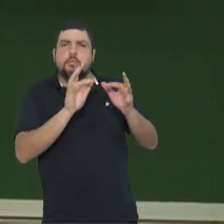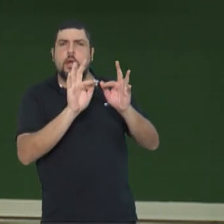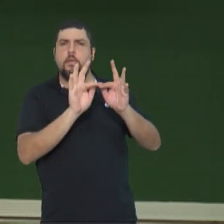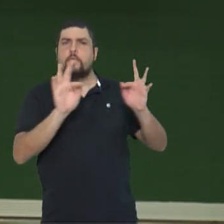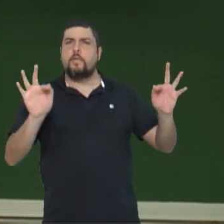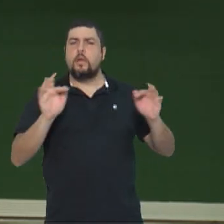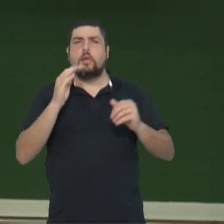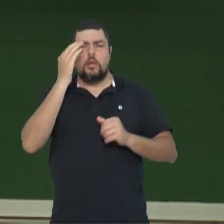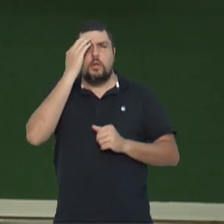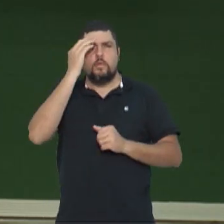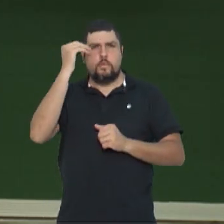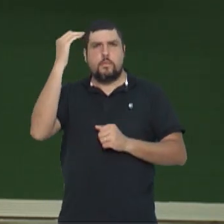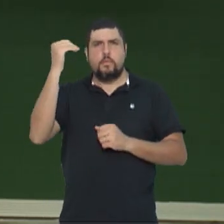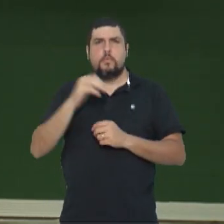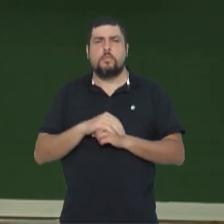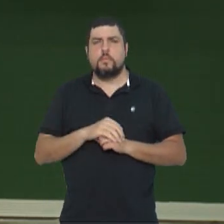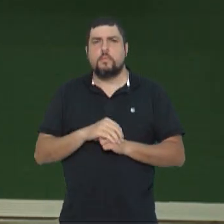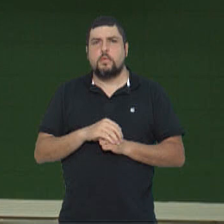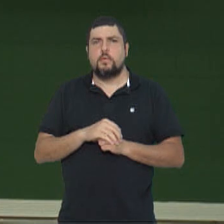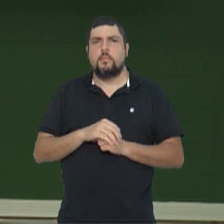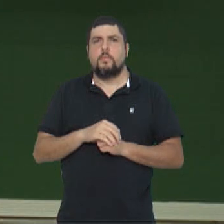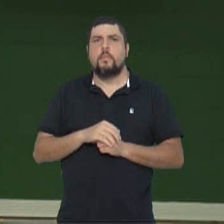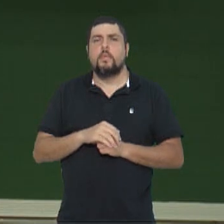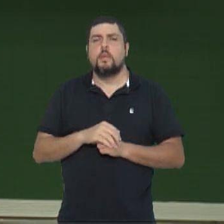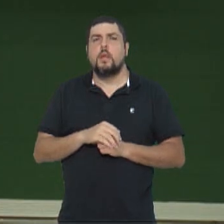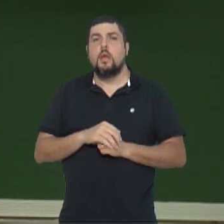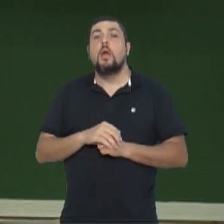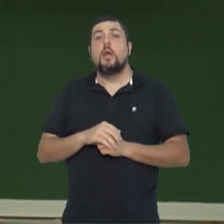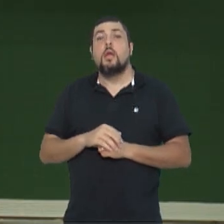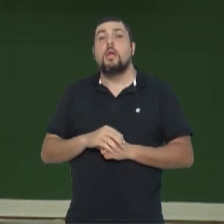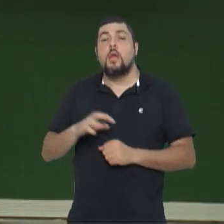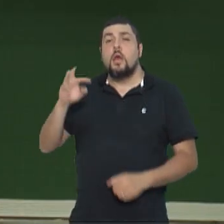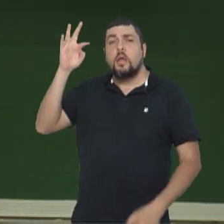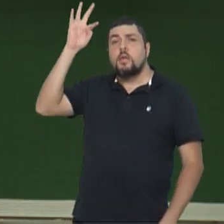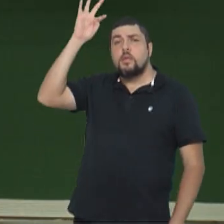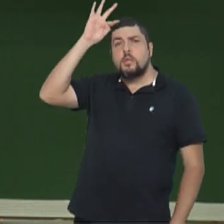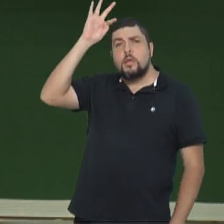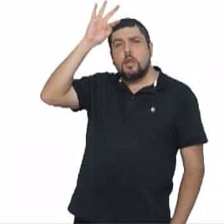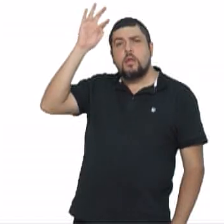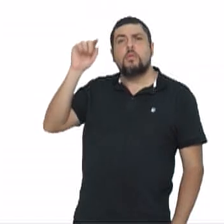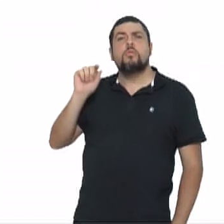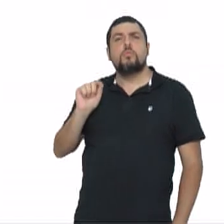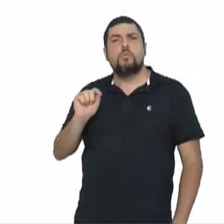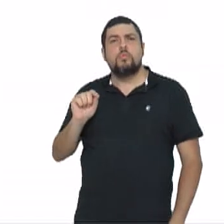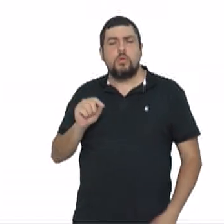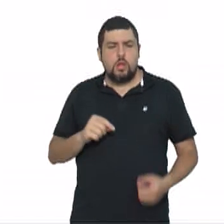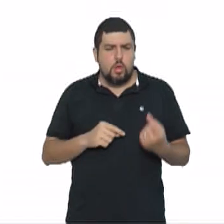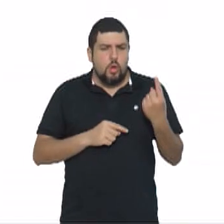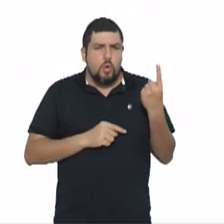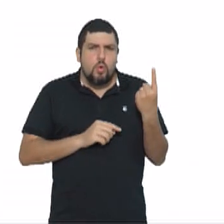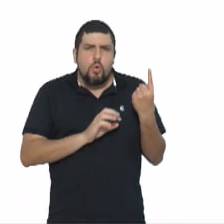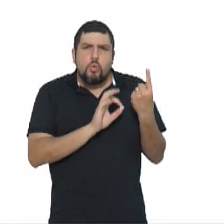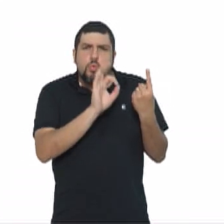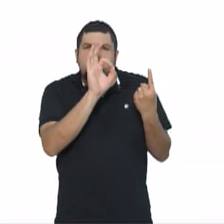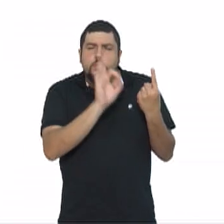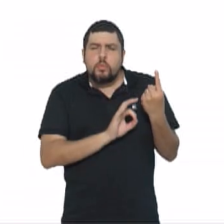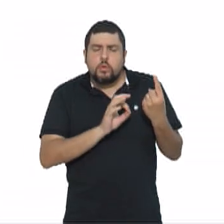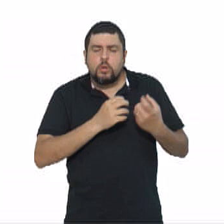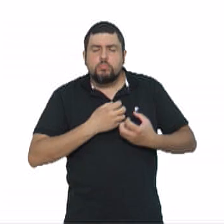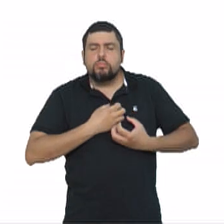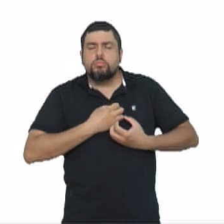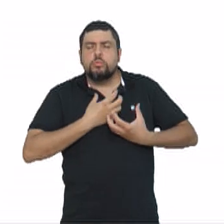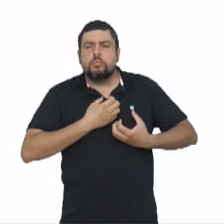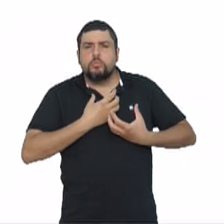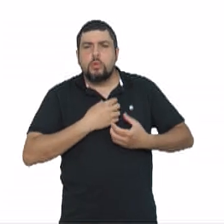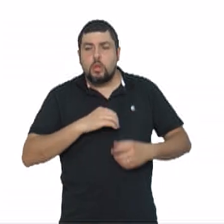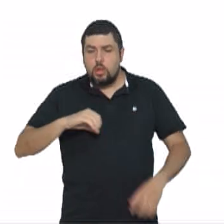famosa, que eu tirei ali do site Pensador. Talento é 1% de inspiração e